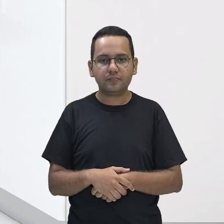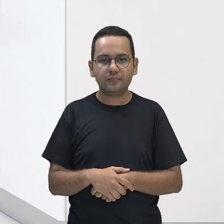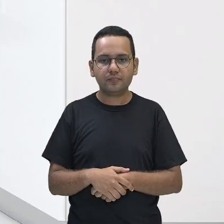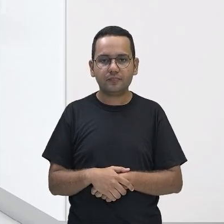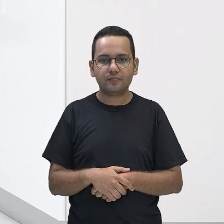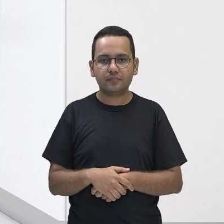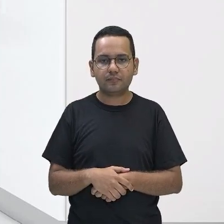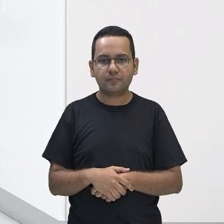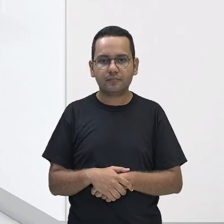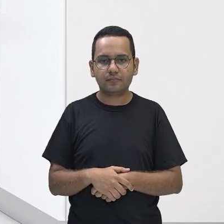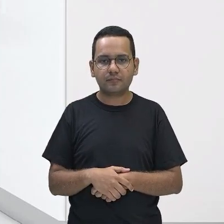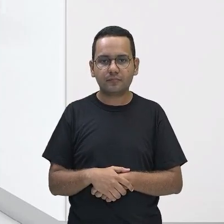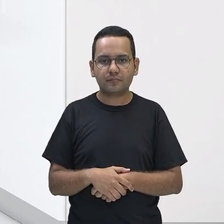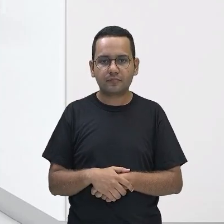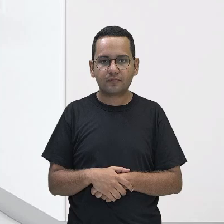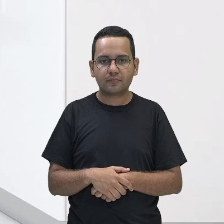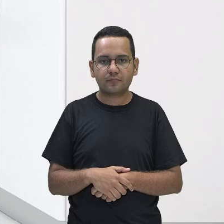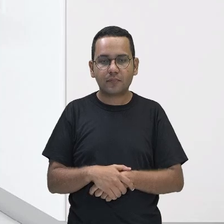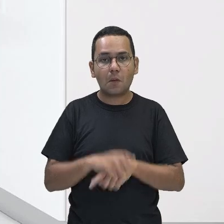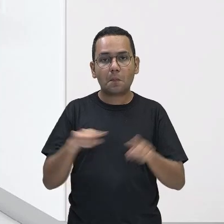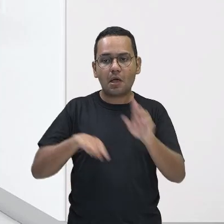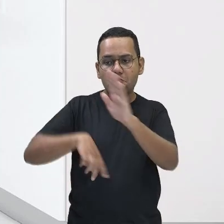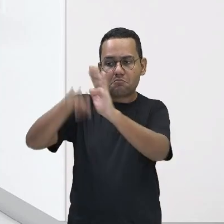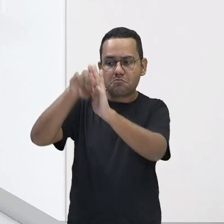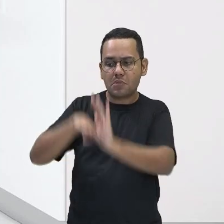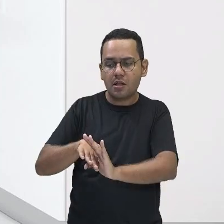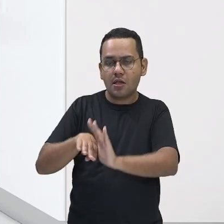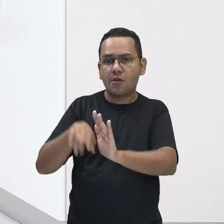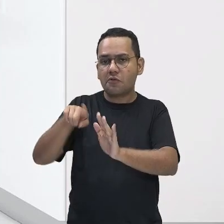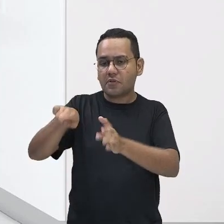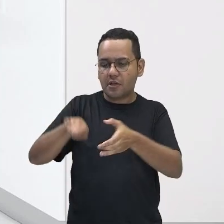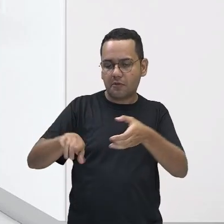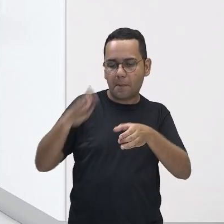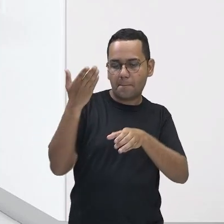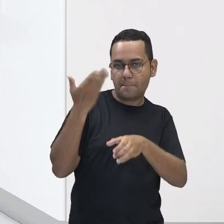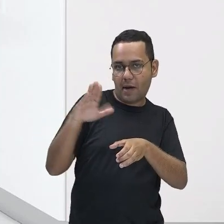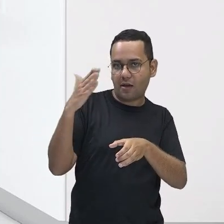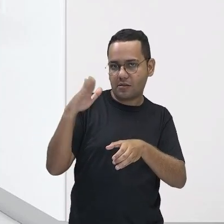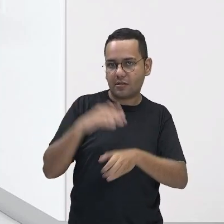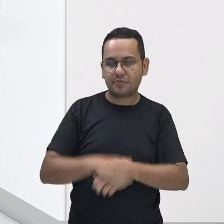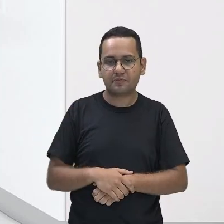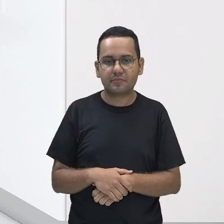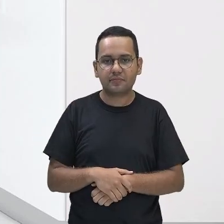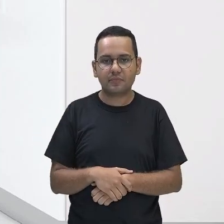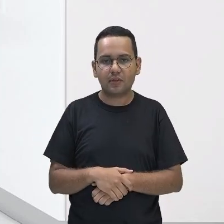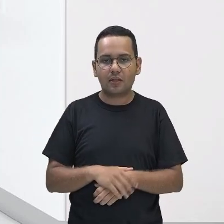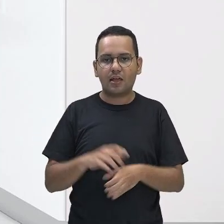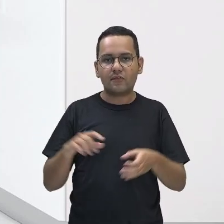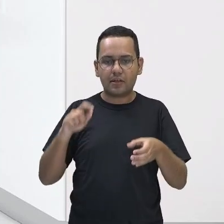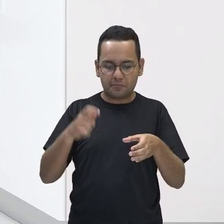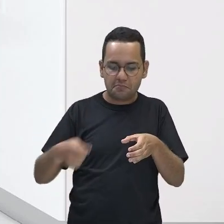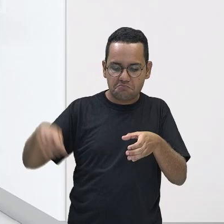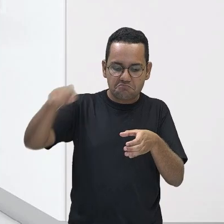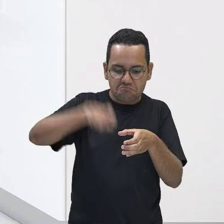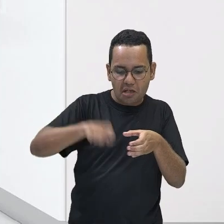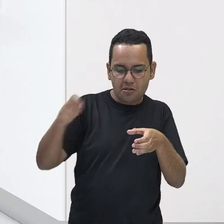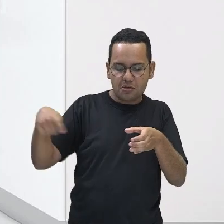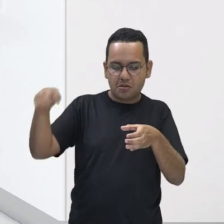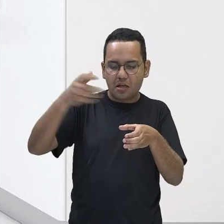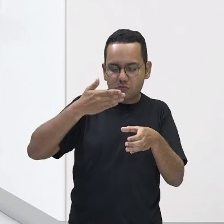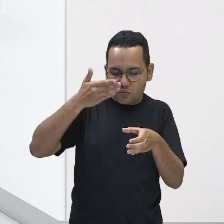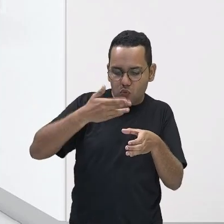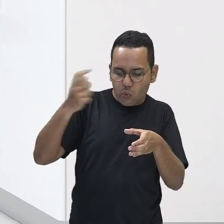então, colocar em prática essa receita. Então, você vai e começa a colocar ali os ingredientes, né? Fermento,